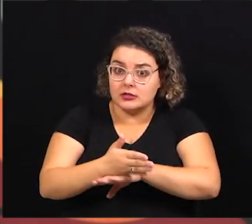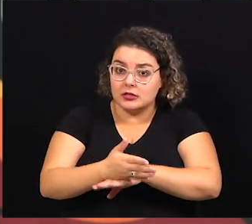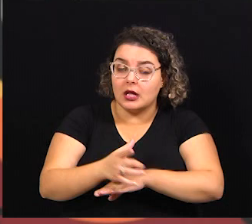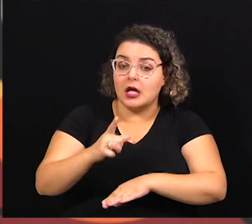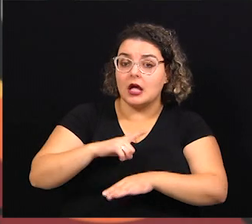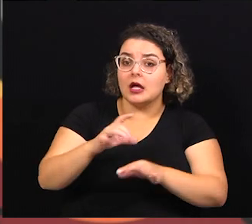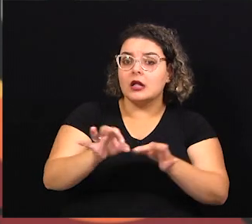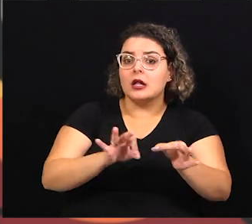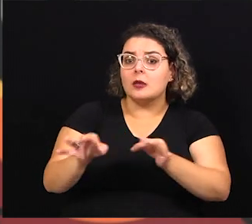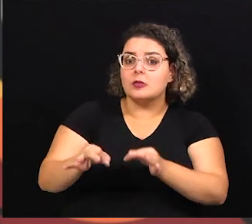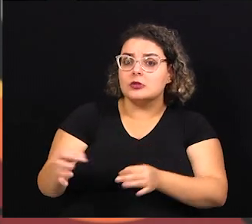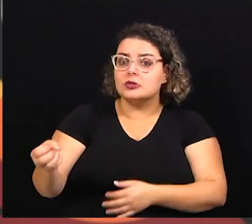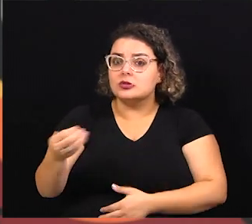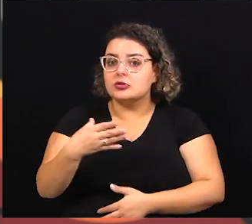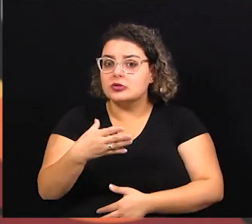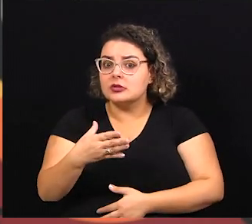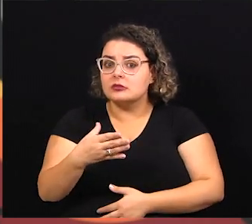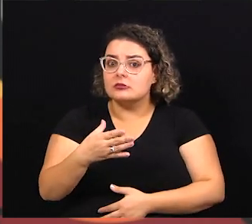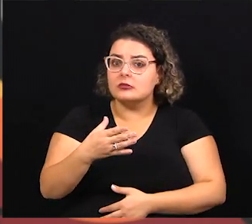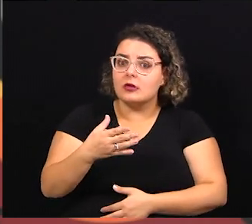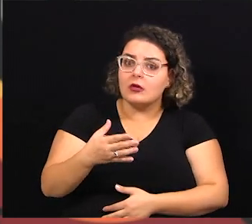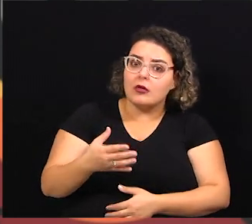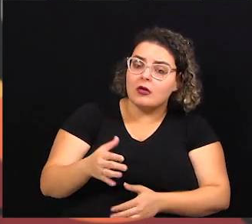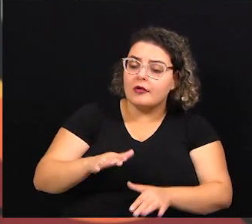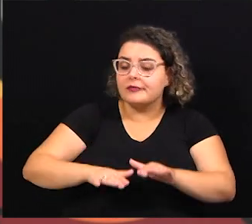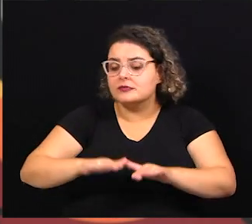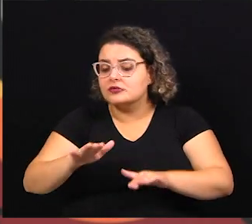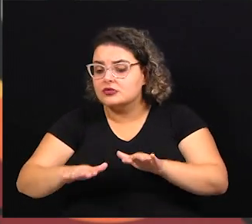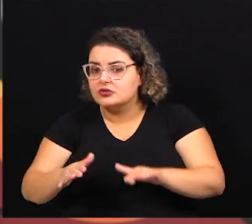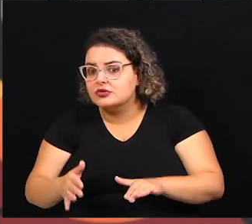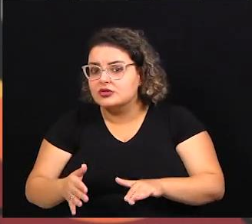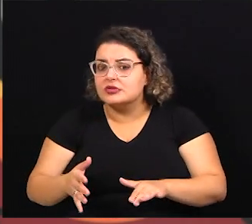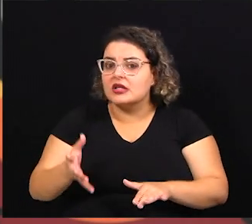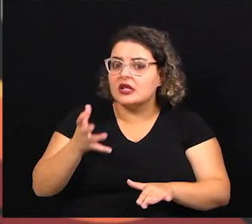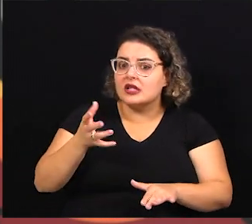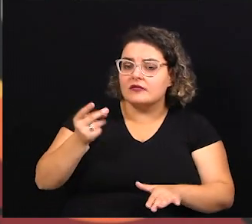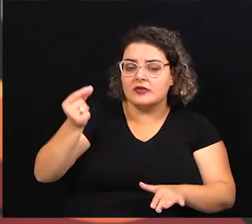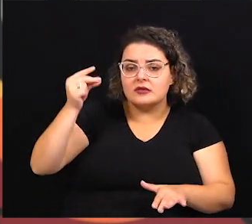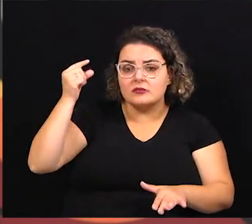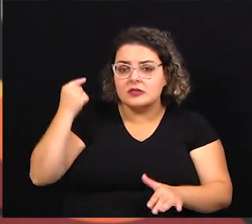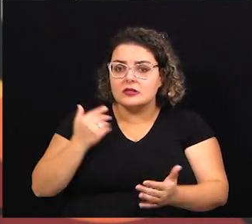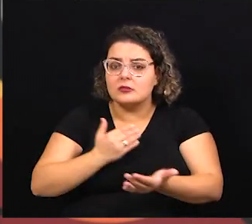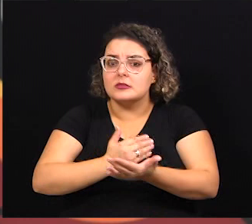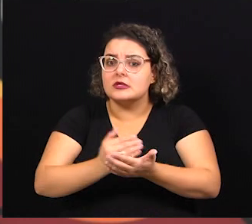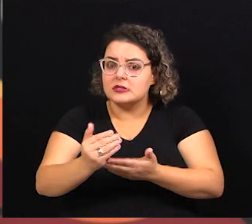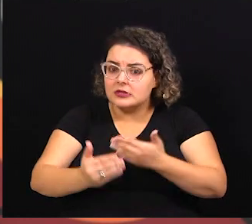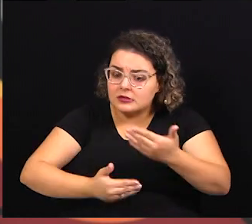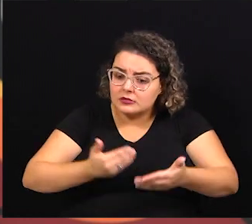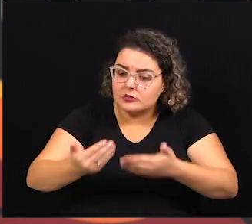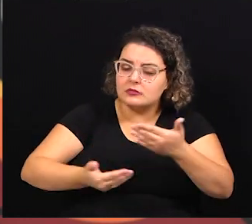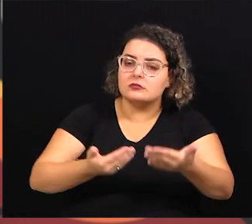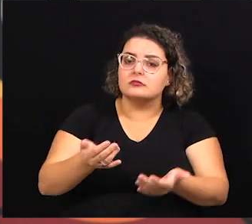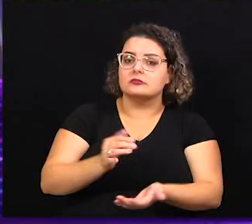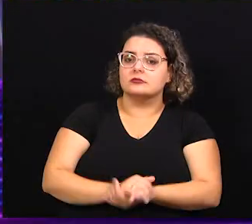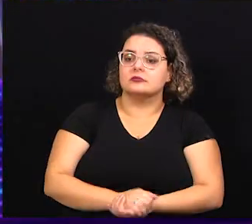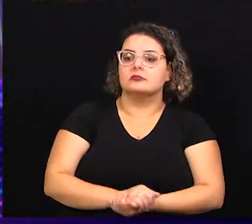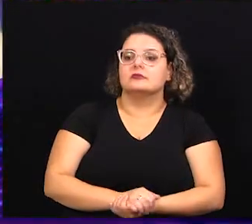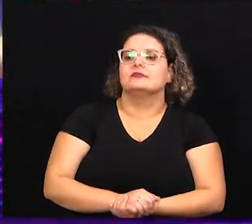para participar. E tem projeto novo já saindo da gaveta? Tem alguma coisa que você já tá começando a engatilhar?